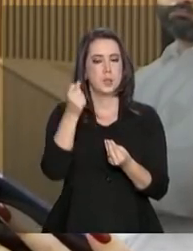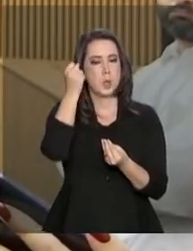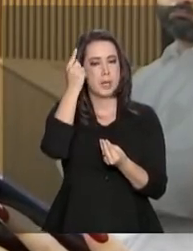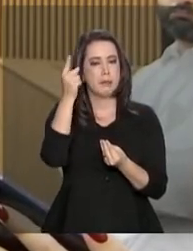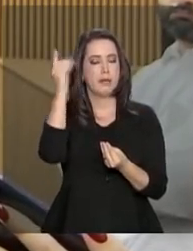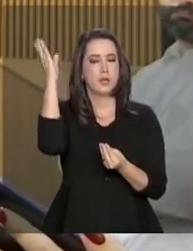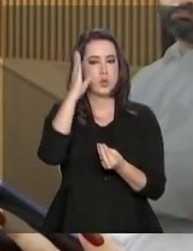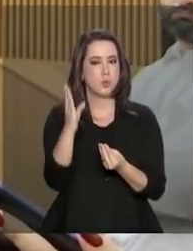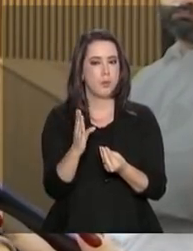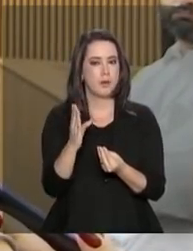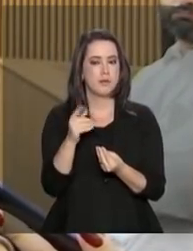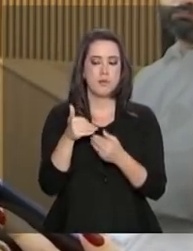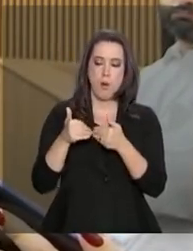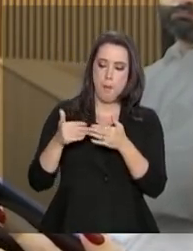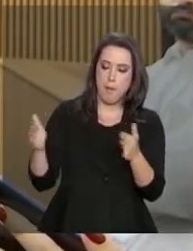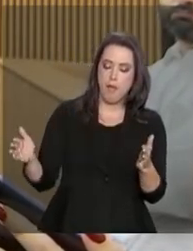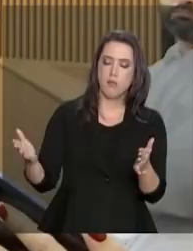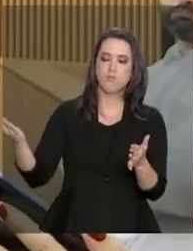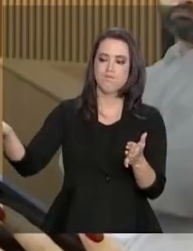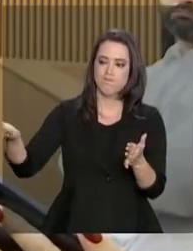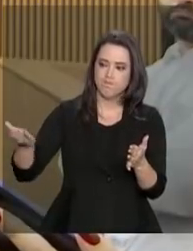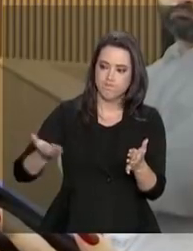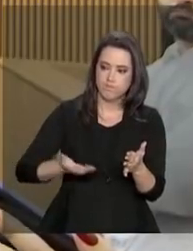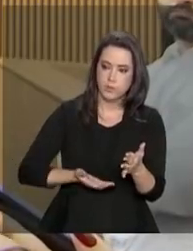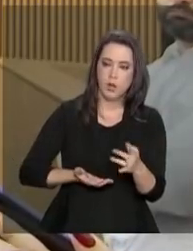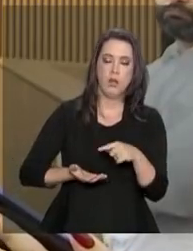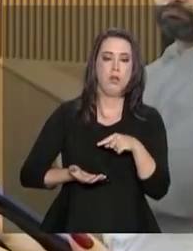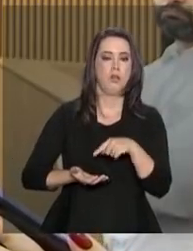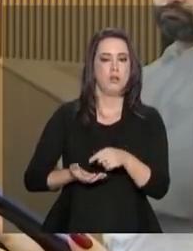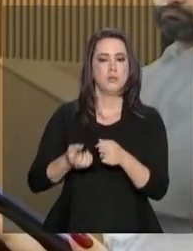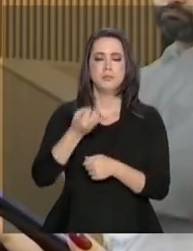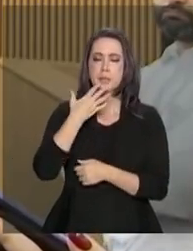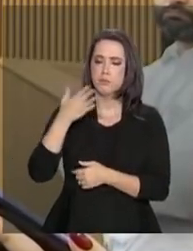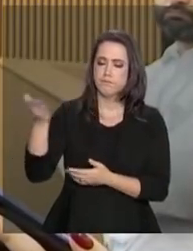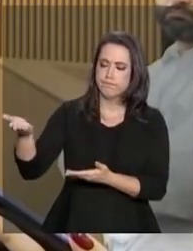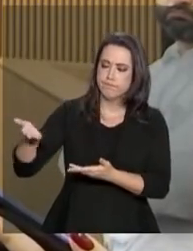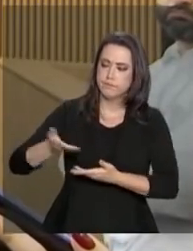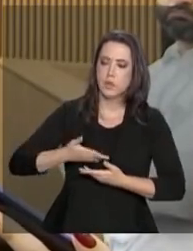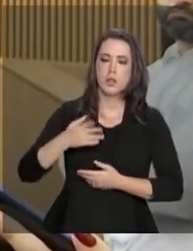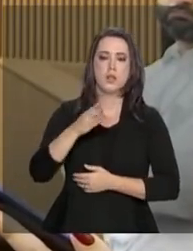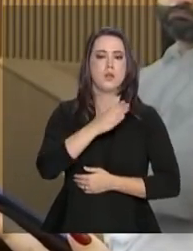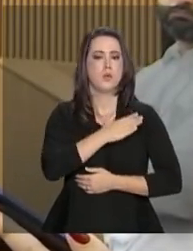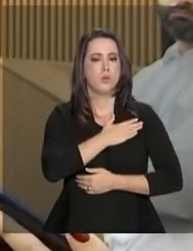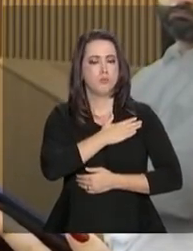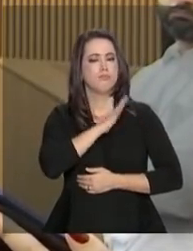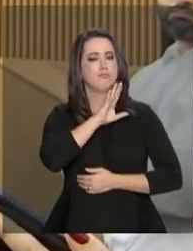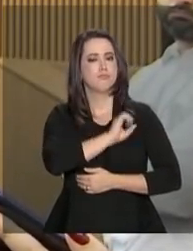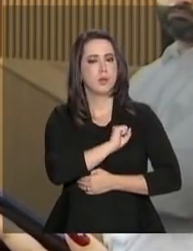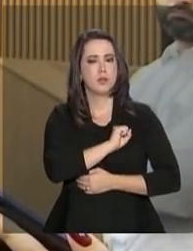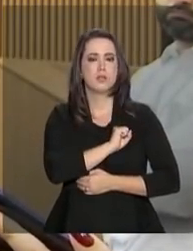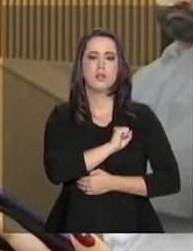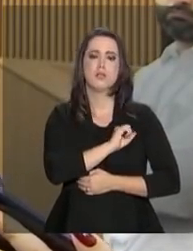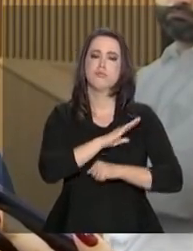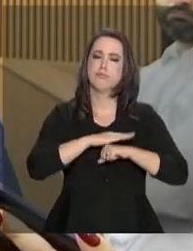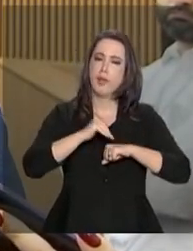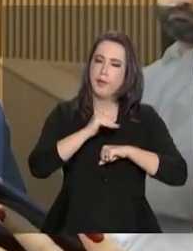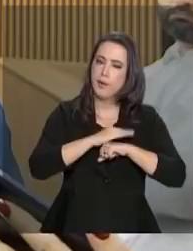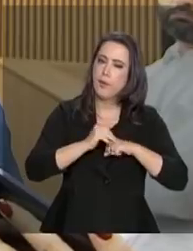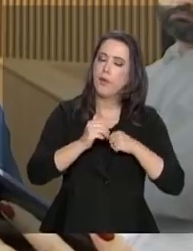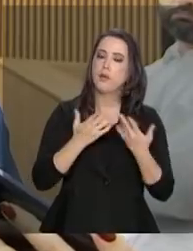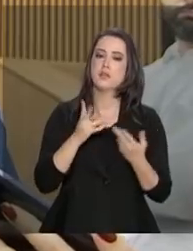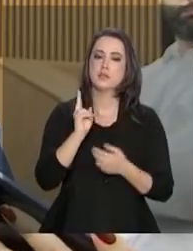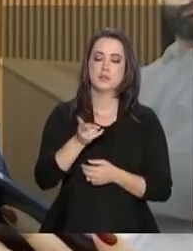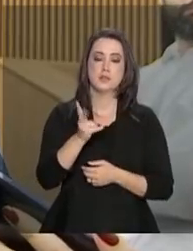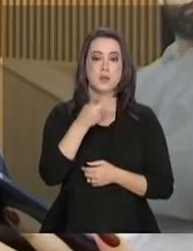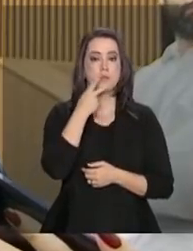país aberto um país a acolhedor e uma pátria mãe gentil últimas palavras que é a